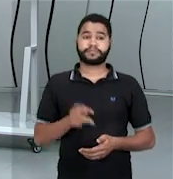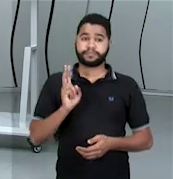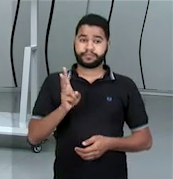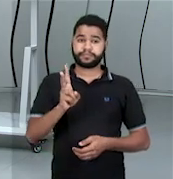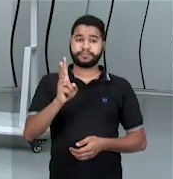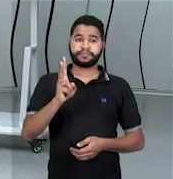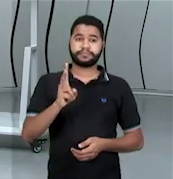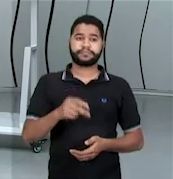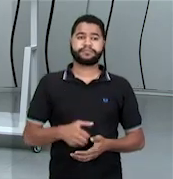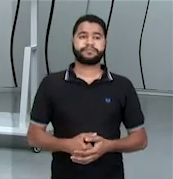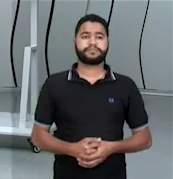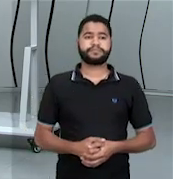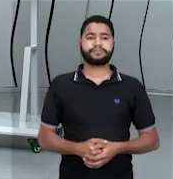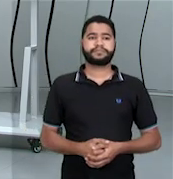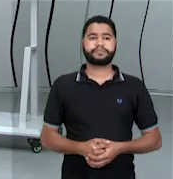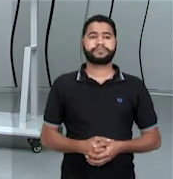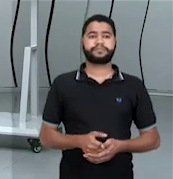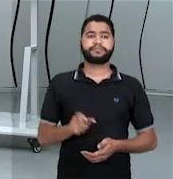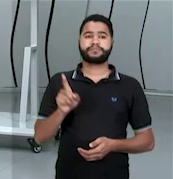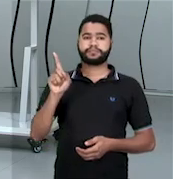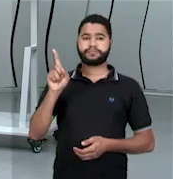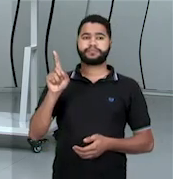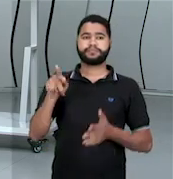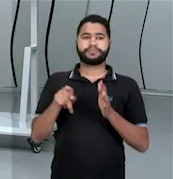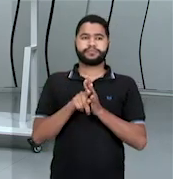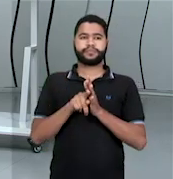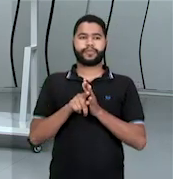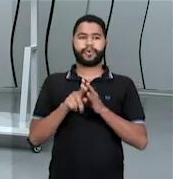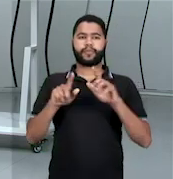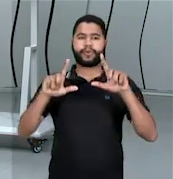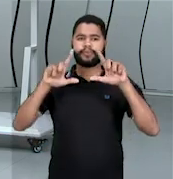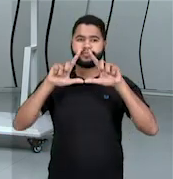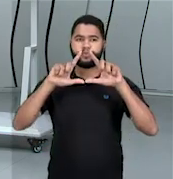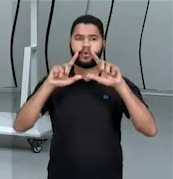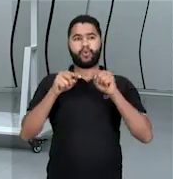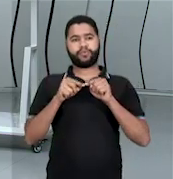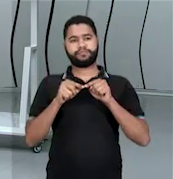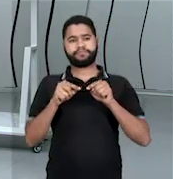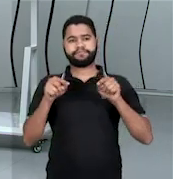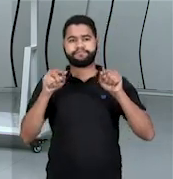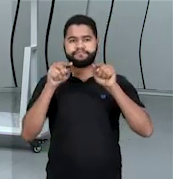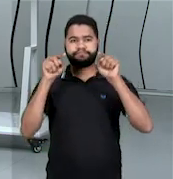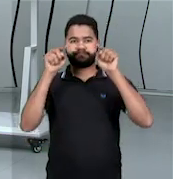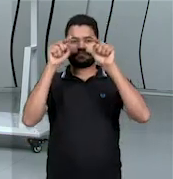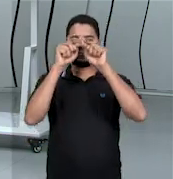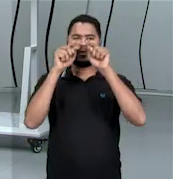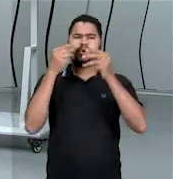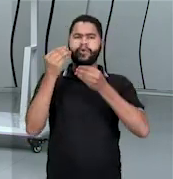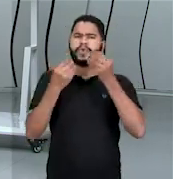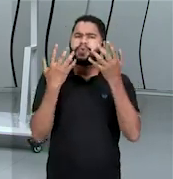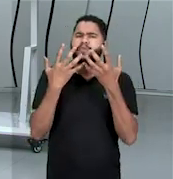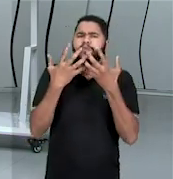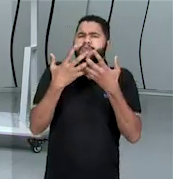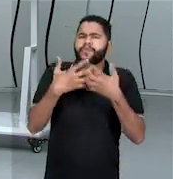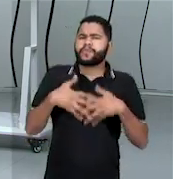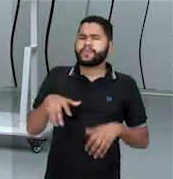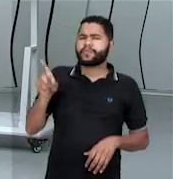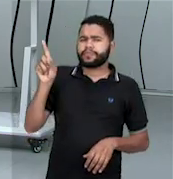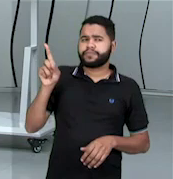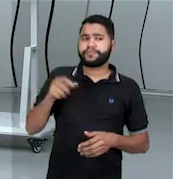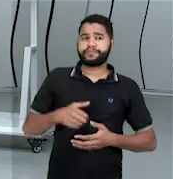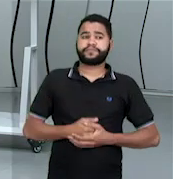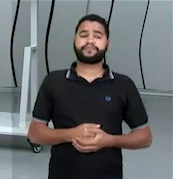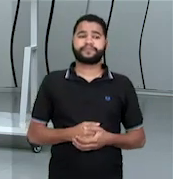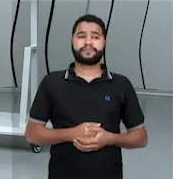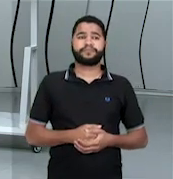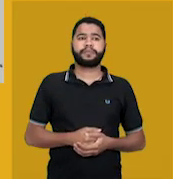Continuando. Aqui nós temos a pirâmide etária, é importante destacar uma pirâmide etária, entender como é que funciona essa pirâmide etária.